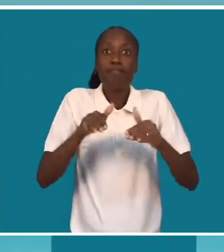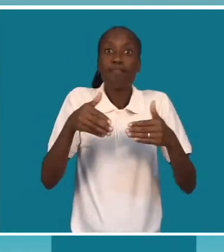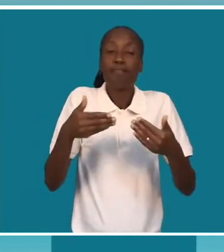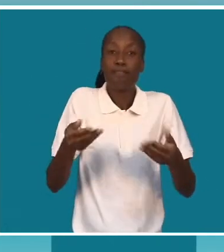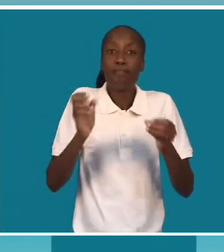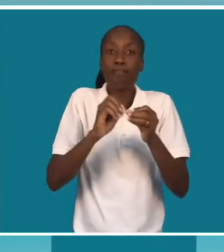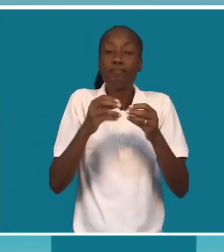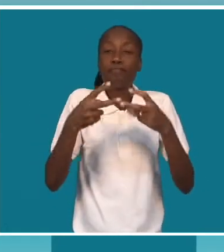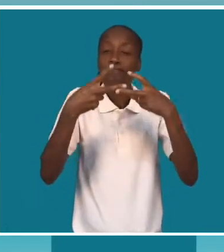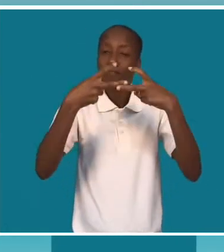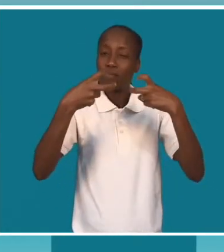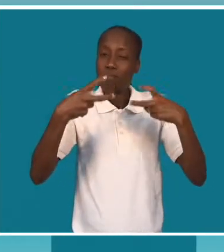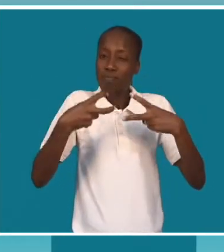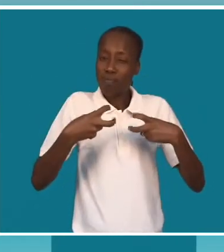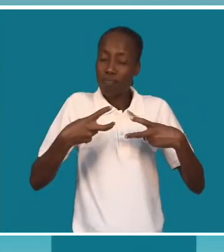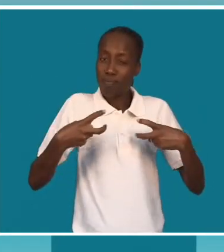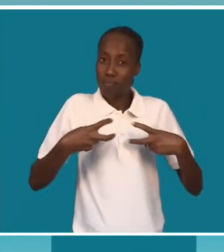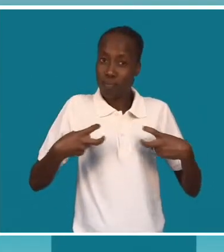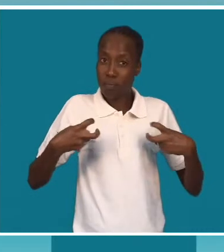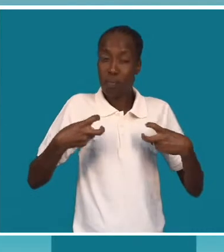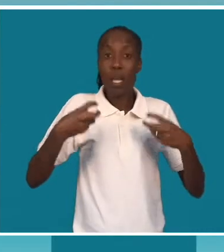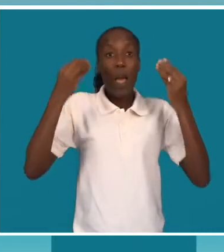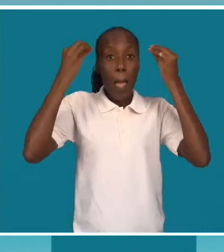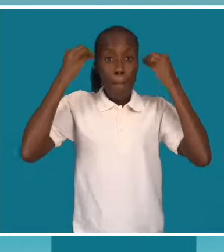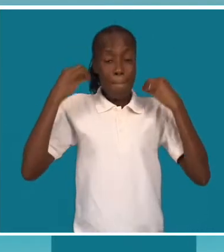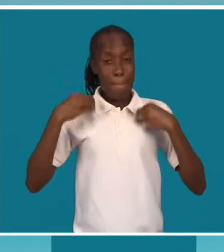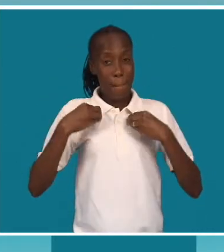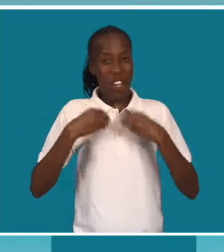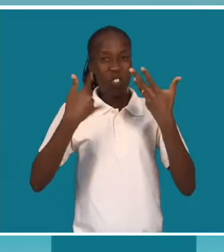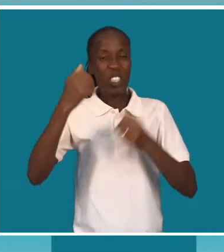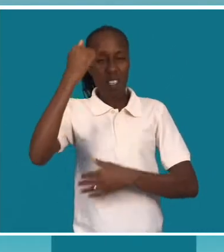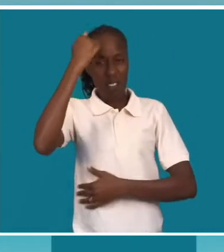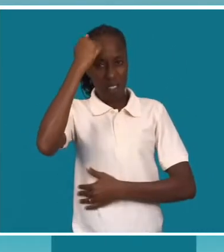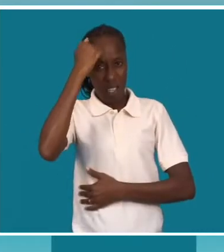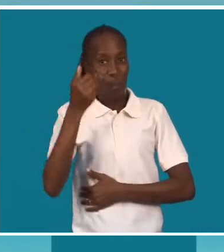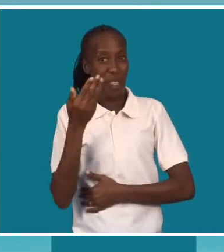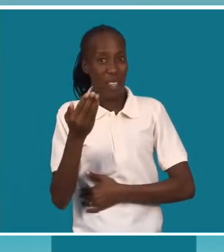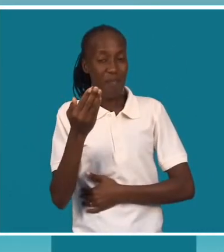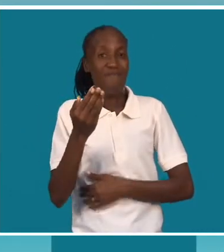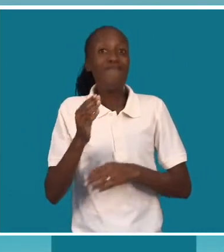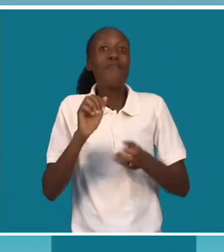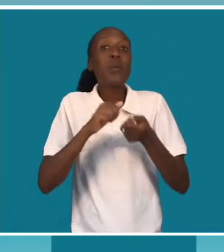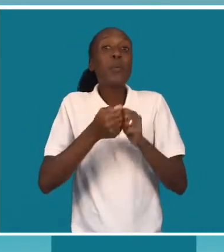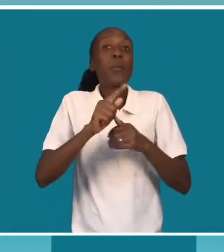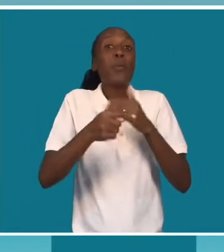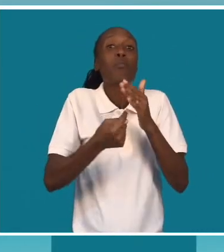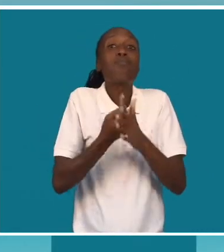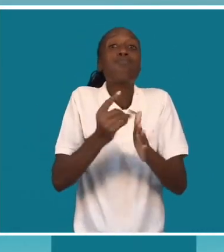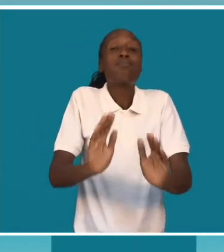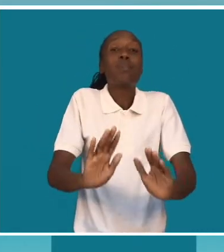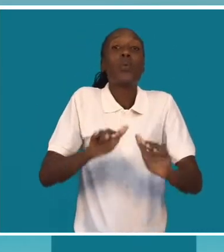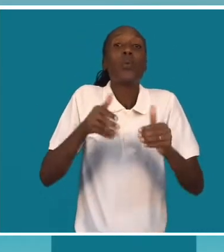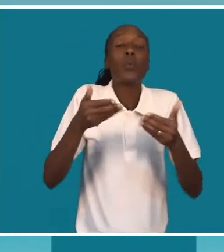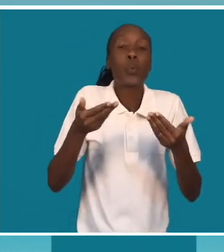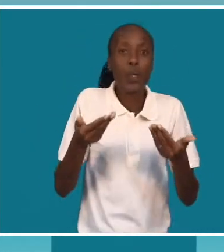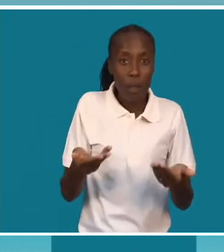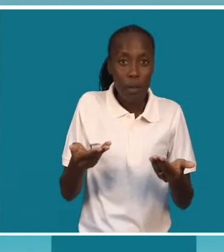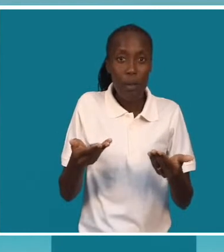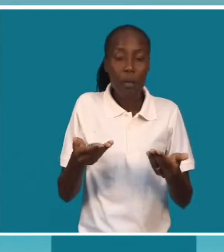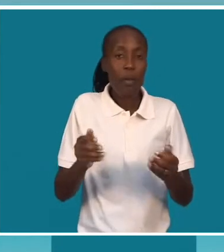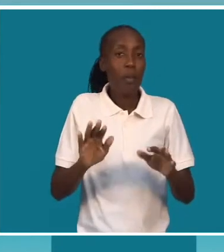fui testado tudo, tudo, os médicos já sabiam o que é que está